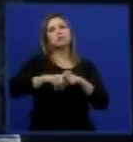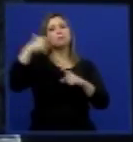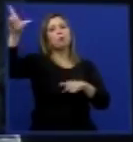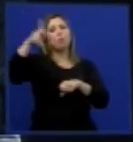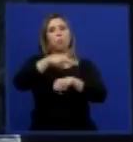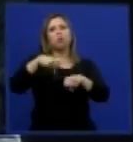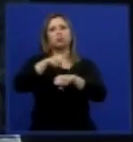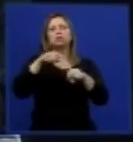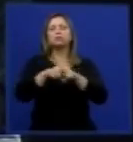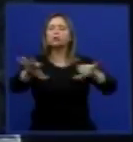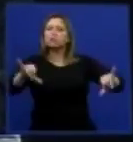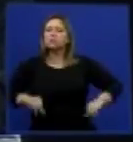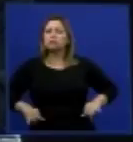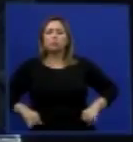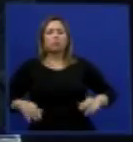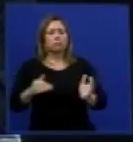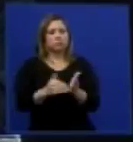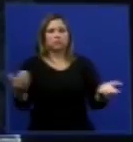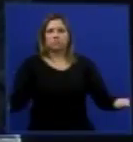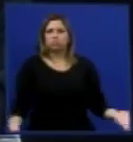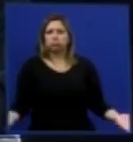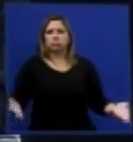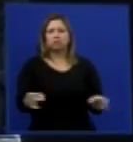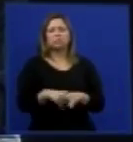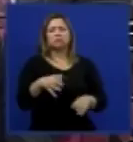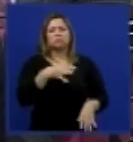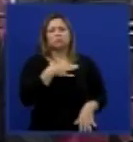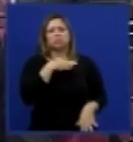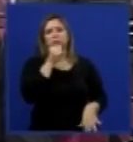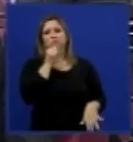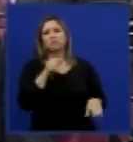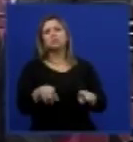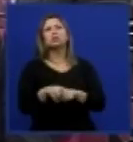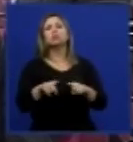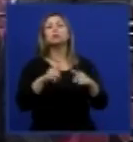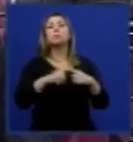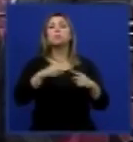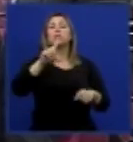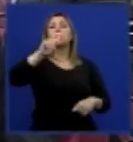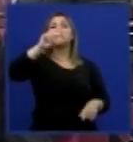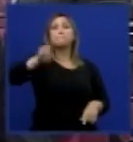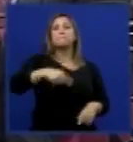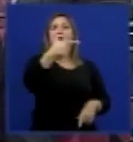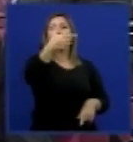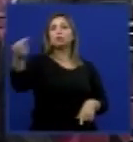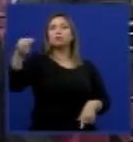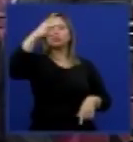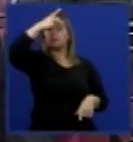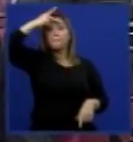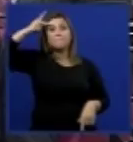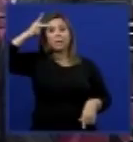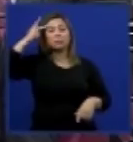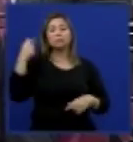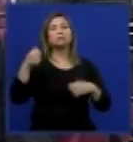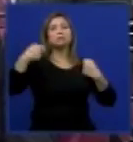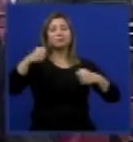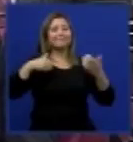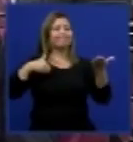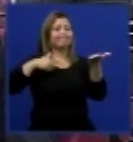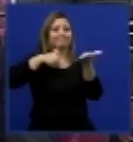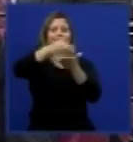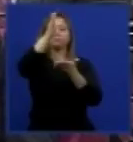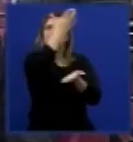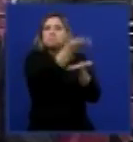hoje parece rasgar meu coração e sufocar minha alma foram 1200 excelentes funcionários demitidos no dia